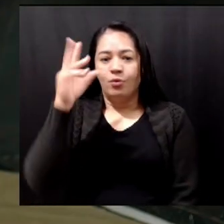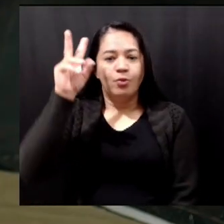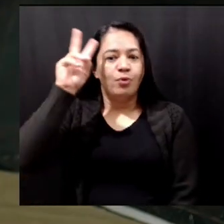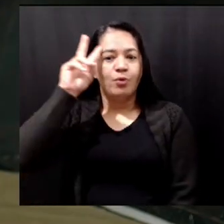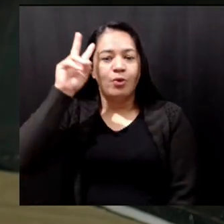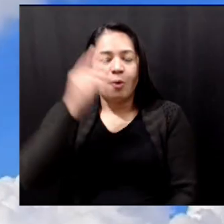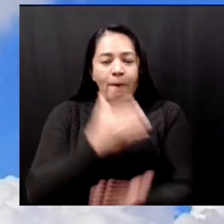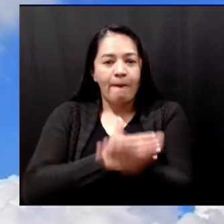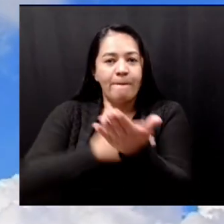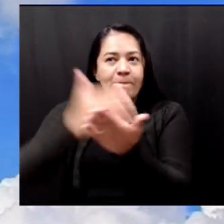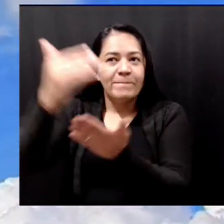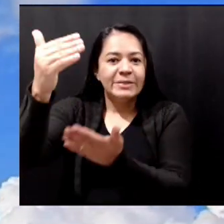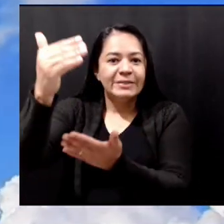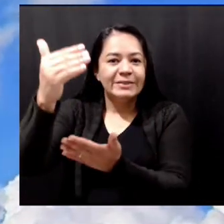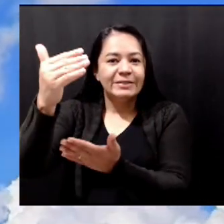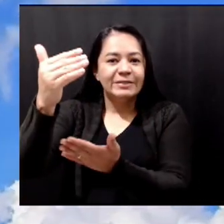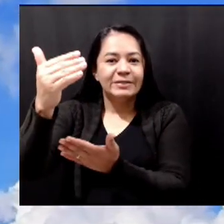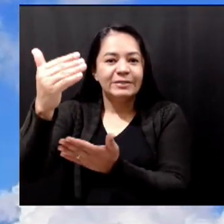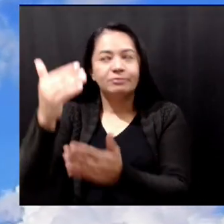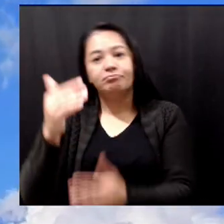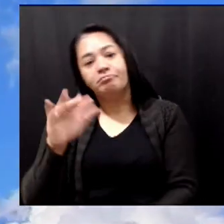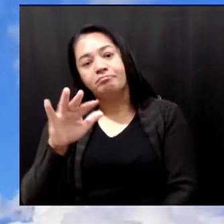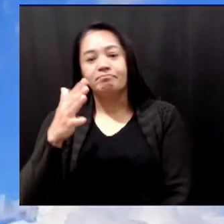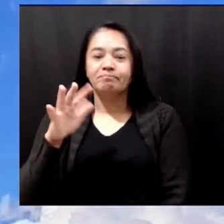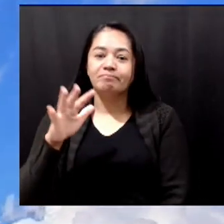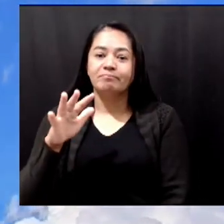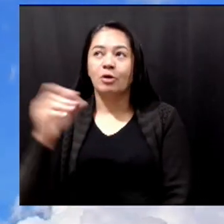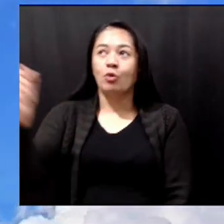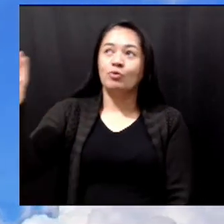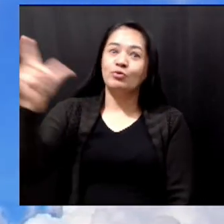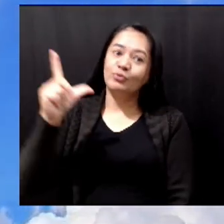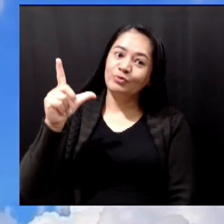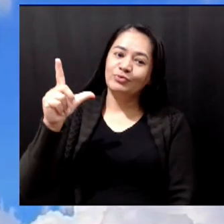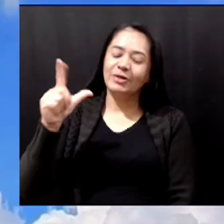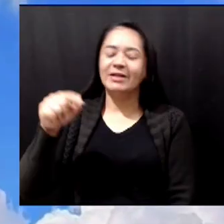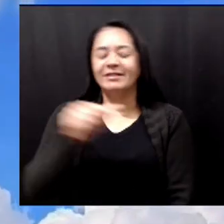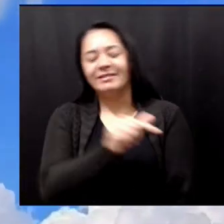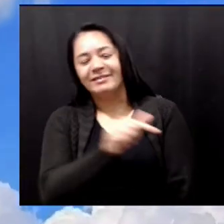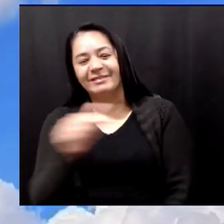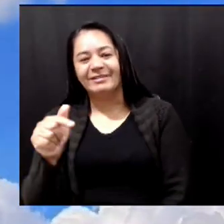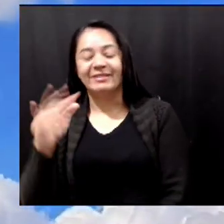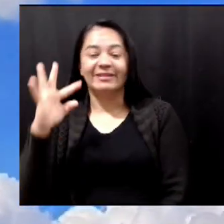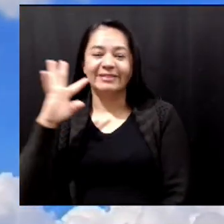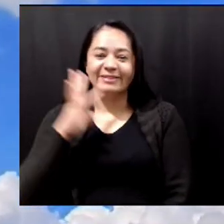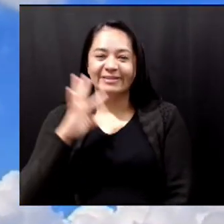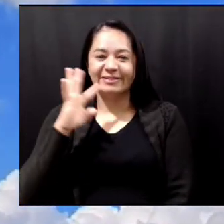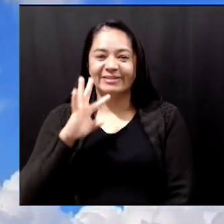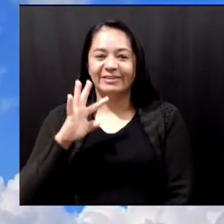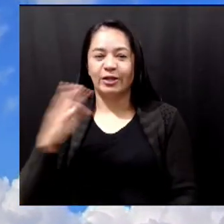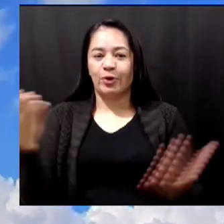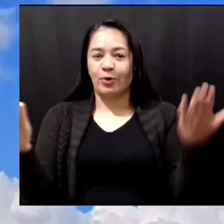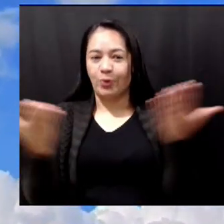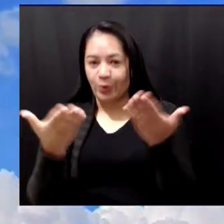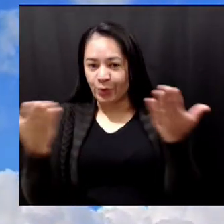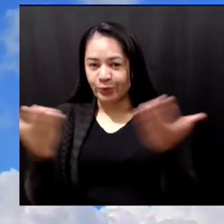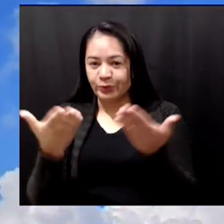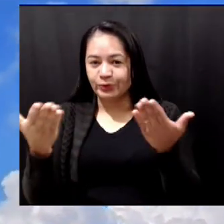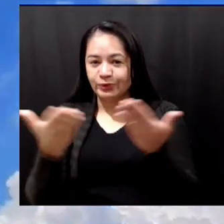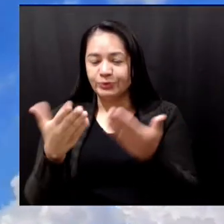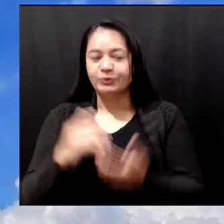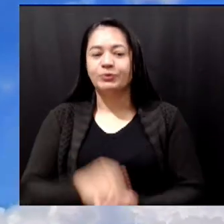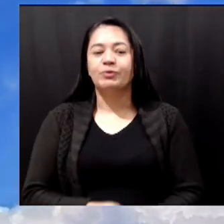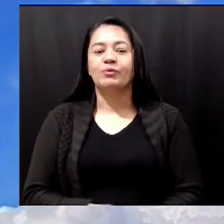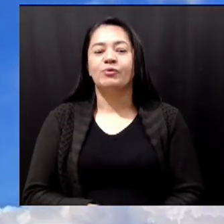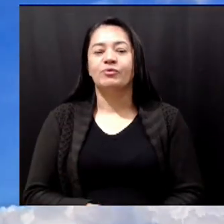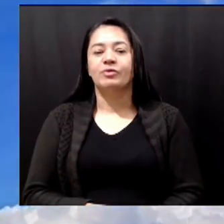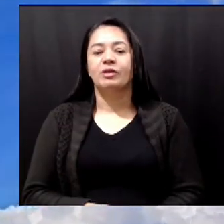começando. Ao que tudo indica, a semana vai ser ensolarada aqui na metrópole, né? Que legal. Previsão do tempo para hoje, gente. O dia segue firme,